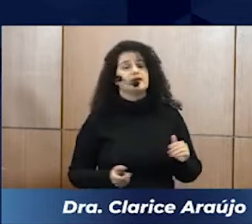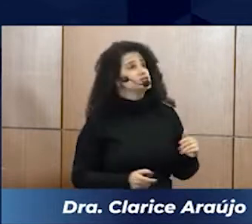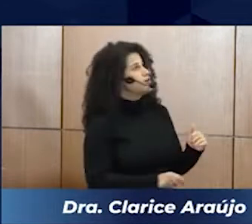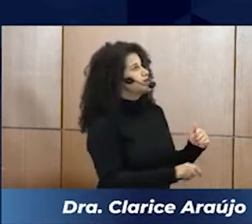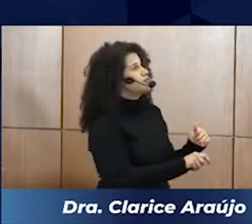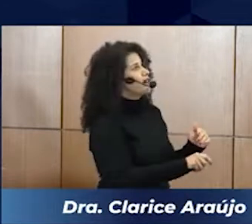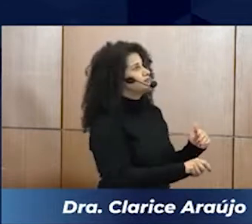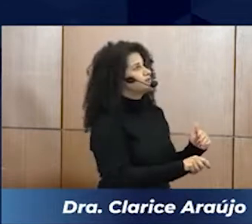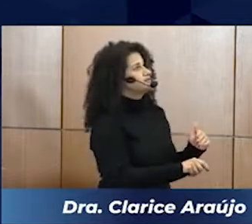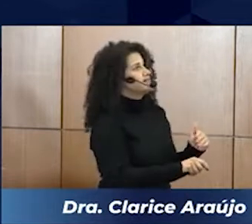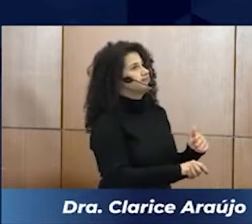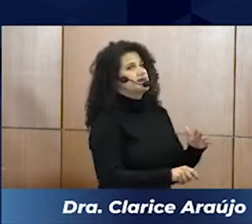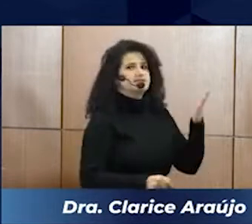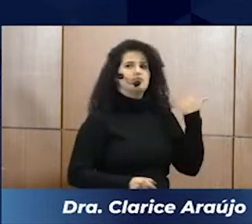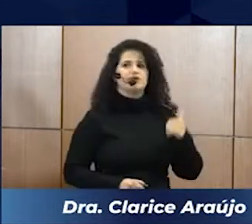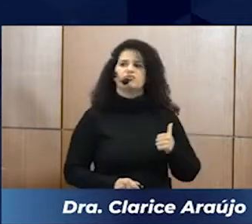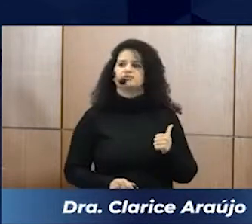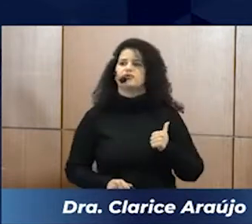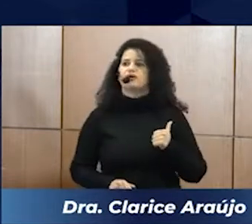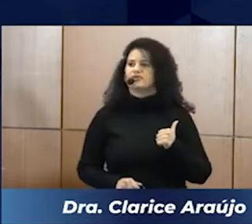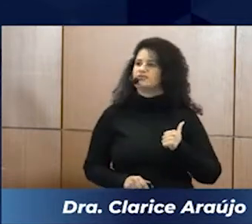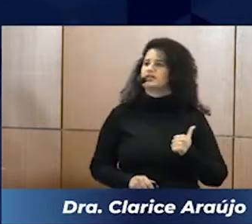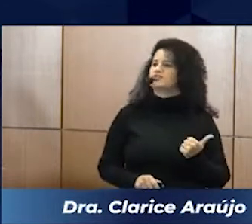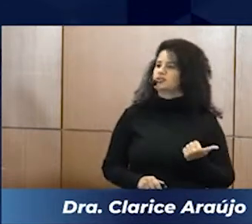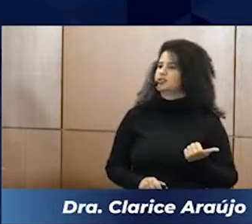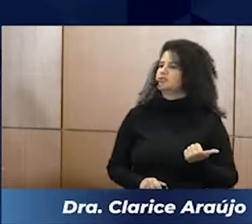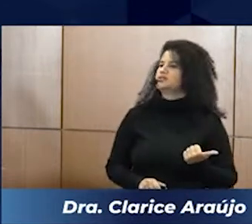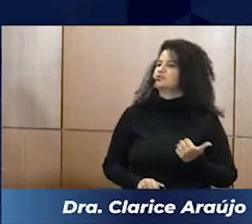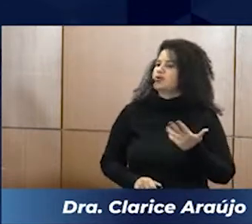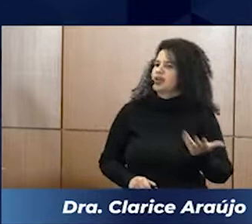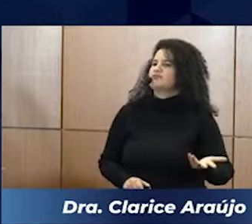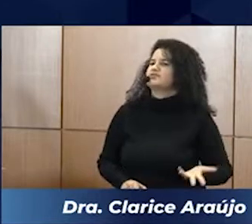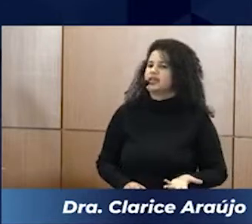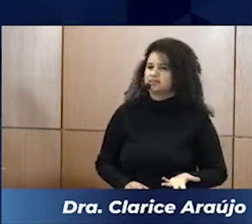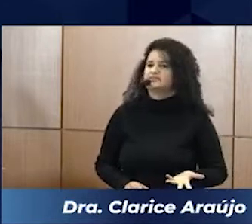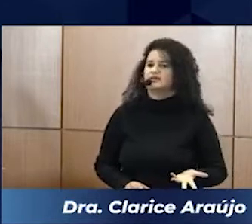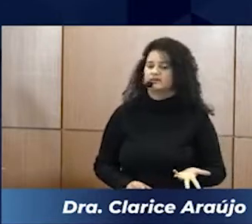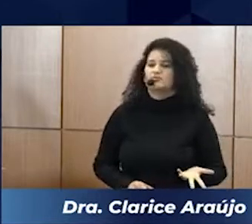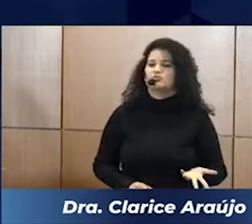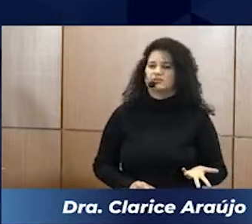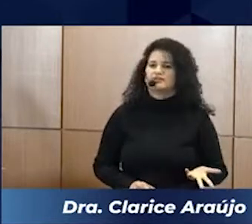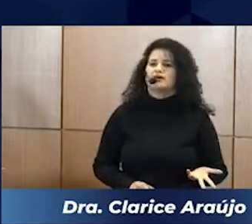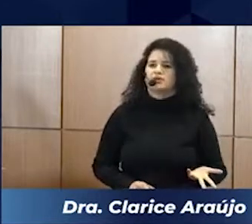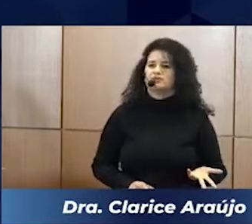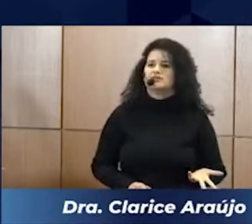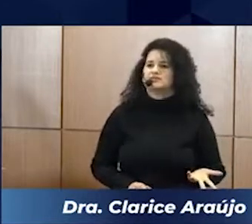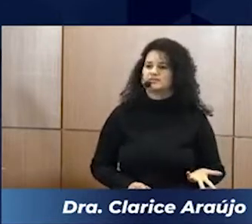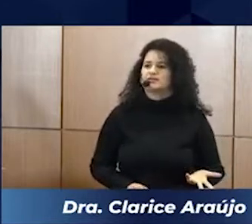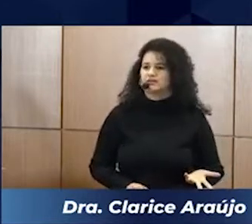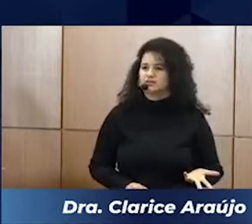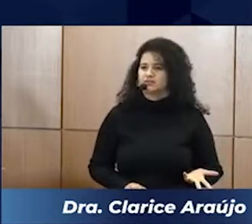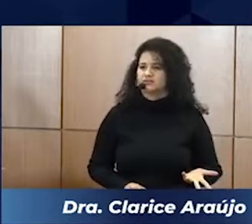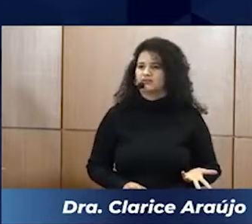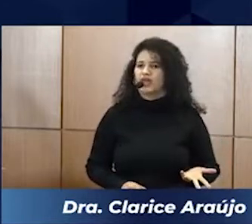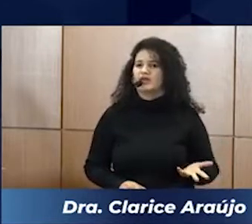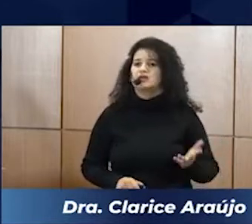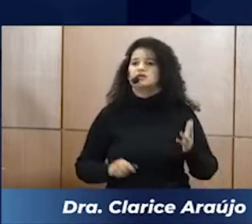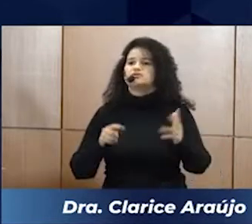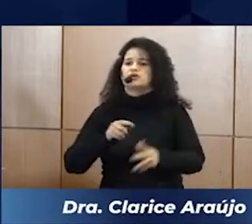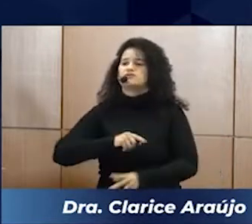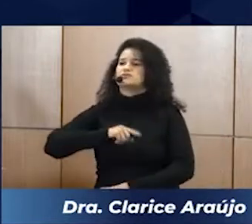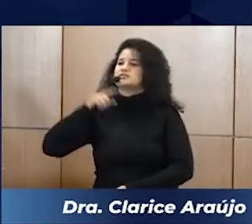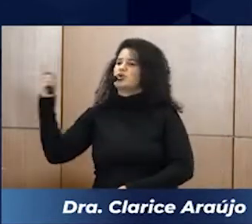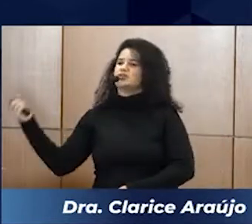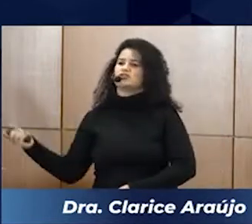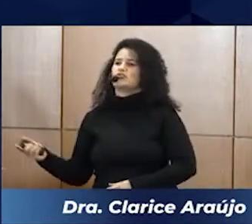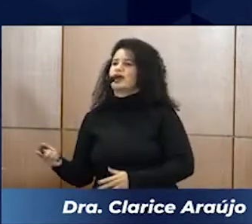bem, só que 4 anos atrás também um pessoal estava questionando isso. Qual que é a evidência para o tratamento dessas crianças, né?